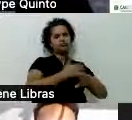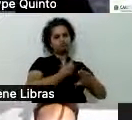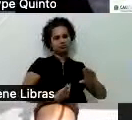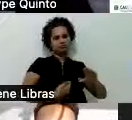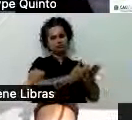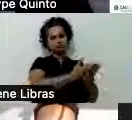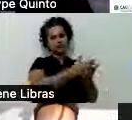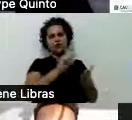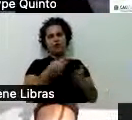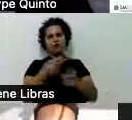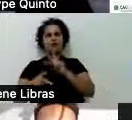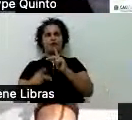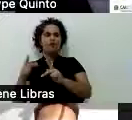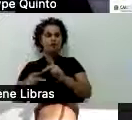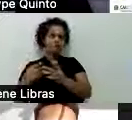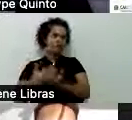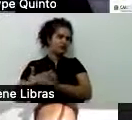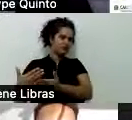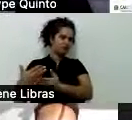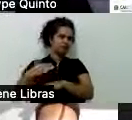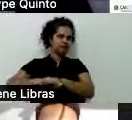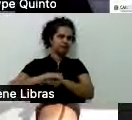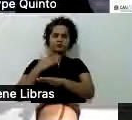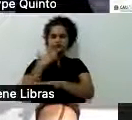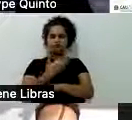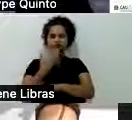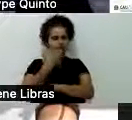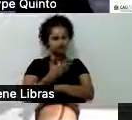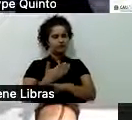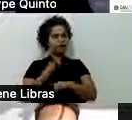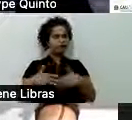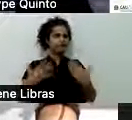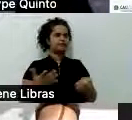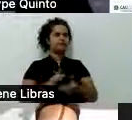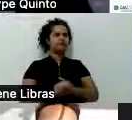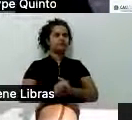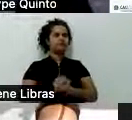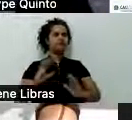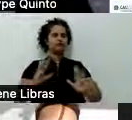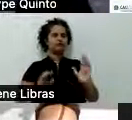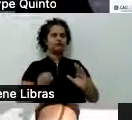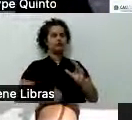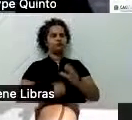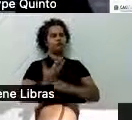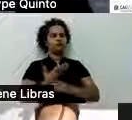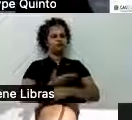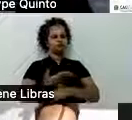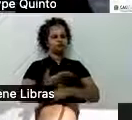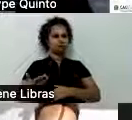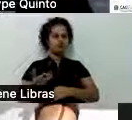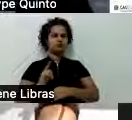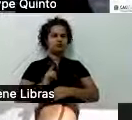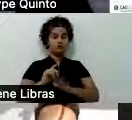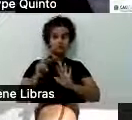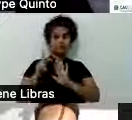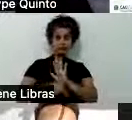muito também reconhecida como uma fase 0 de implementação, ou seja, quando você tem um projeto para implementar, mas